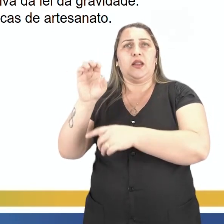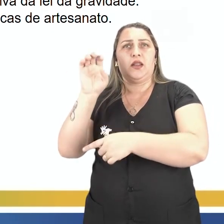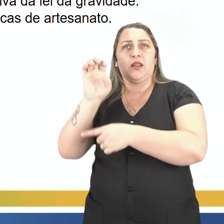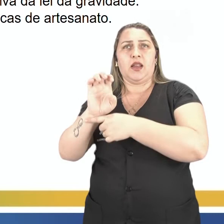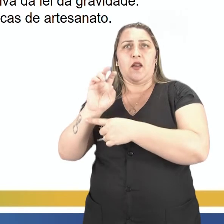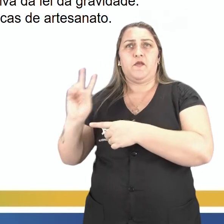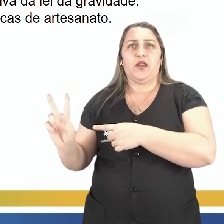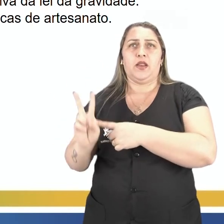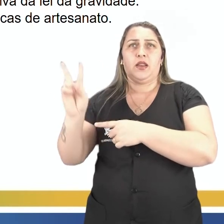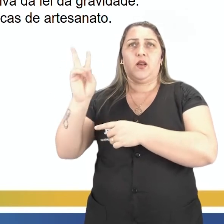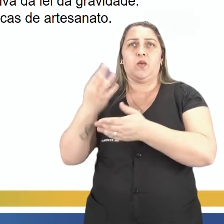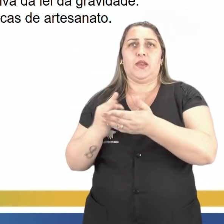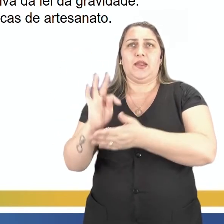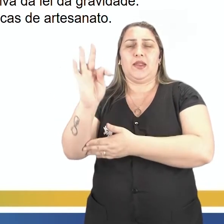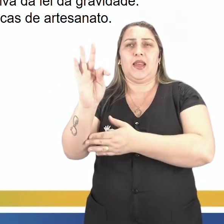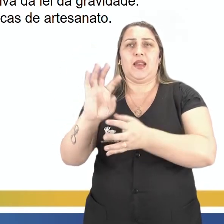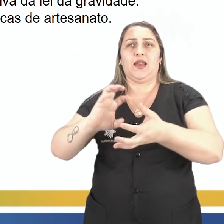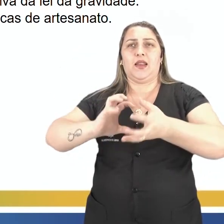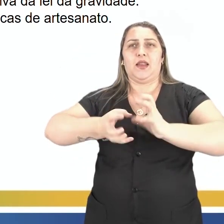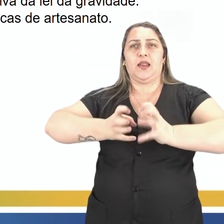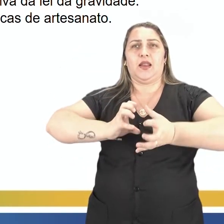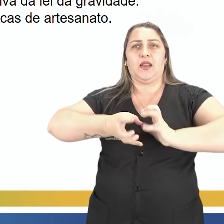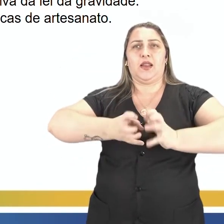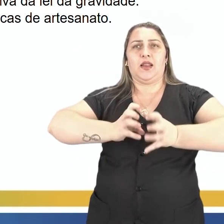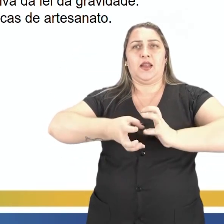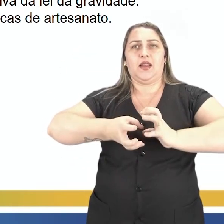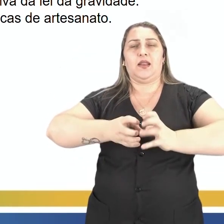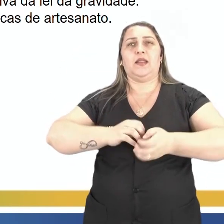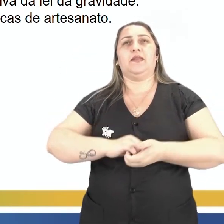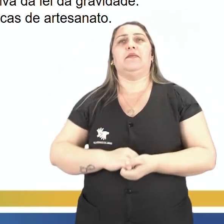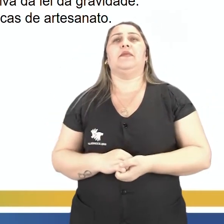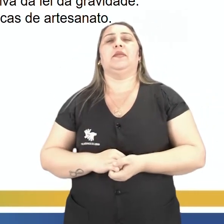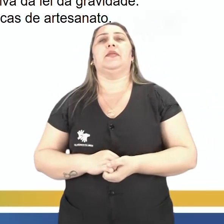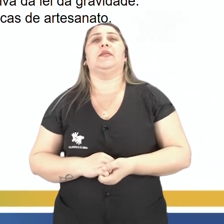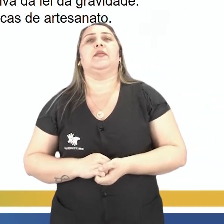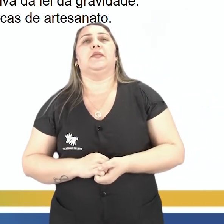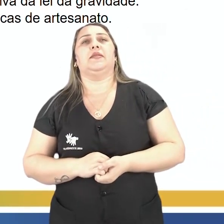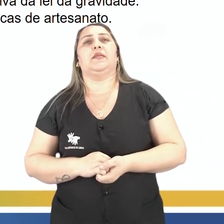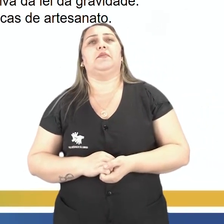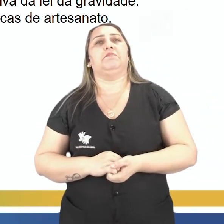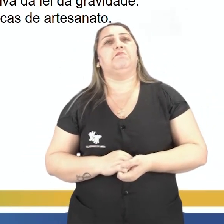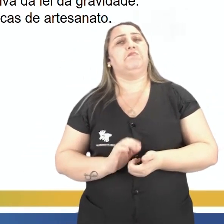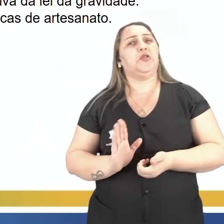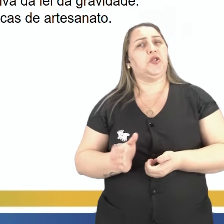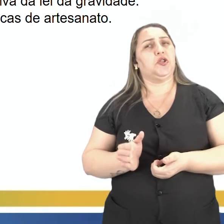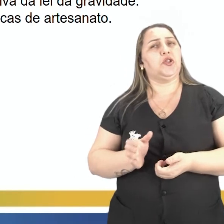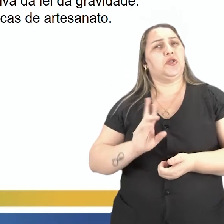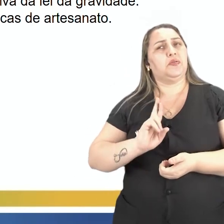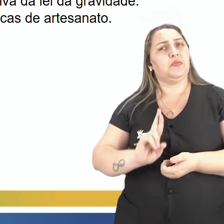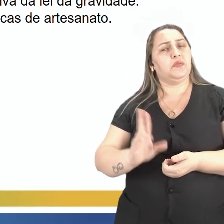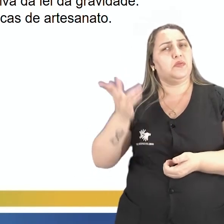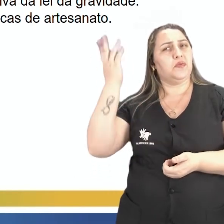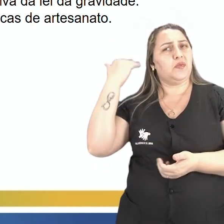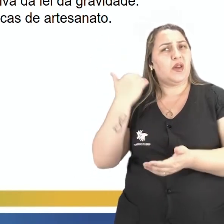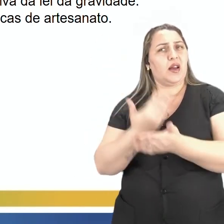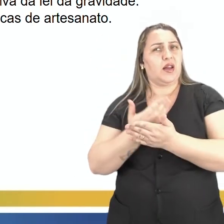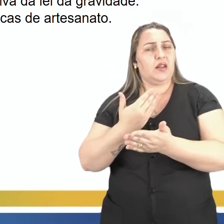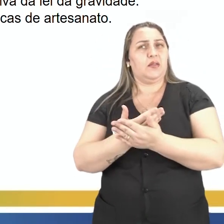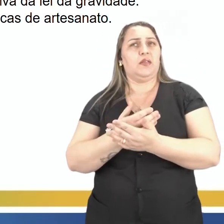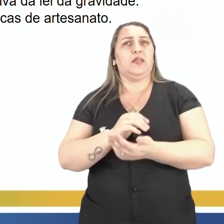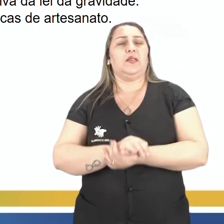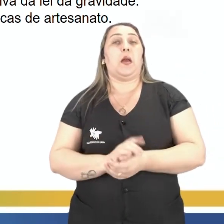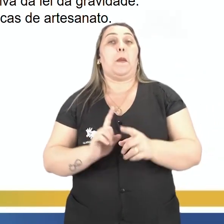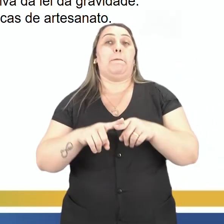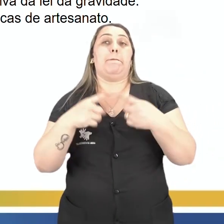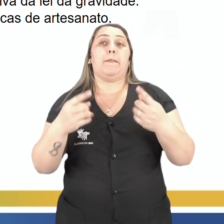Letra E. Valorização de técnicas do artesanato. Se eu não me engano, essa questão nós já vimos aí numa aula